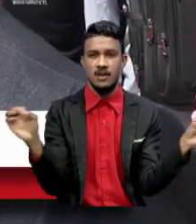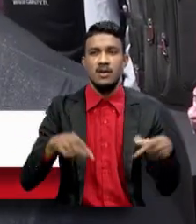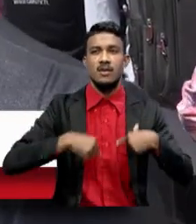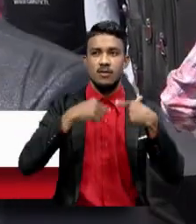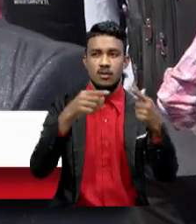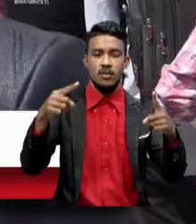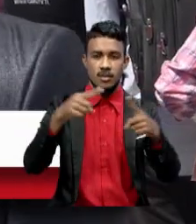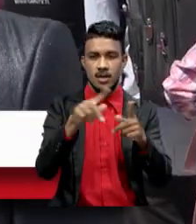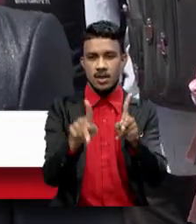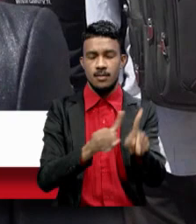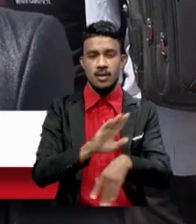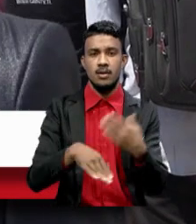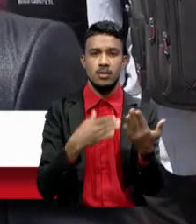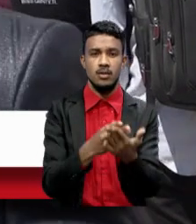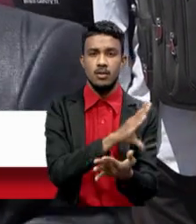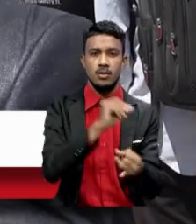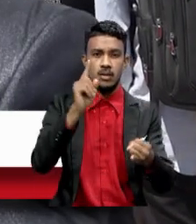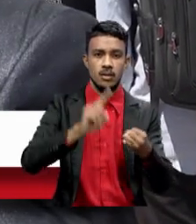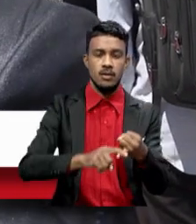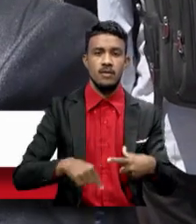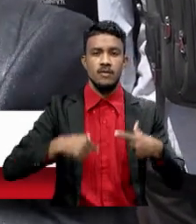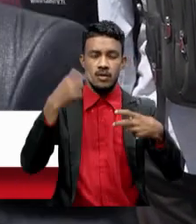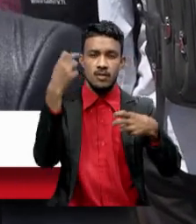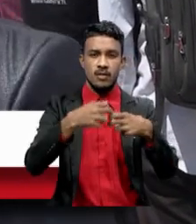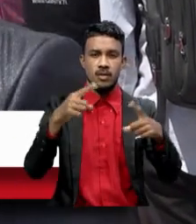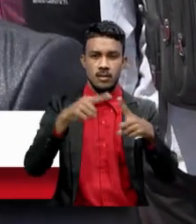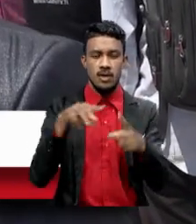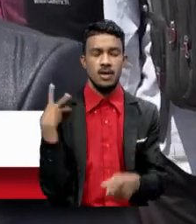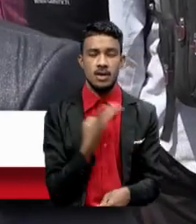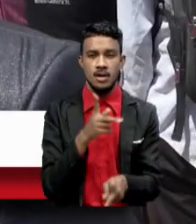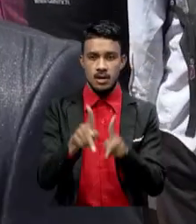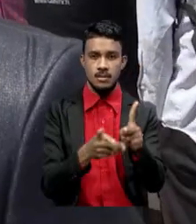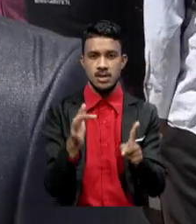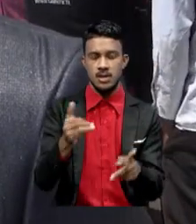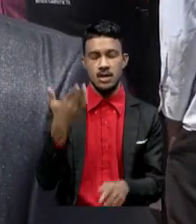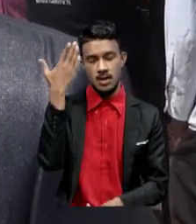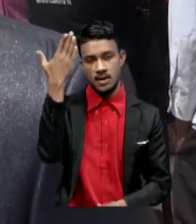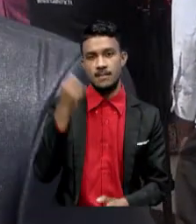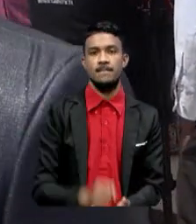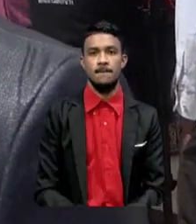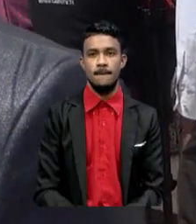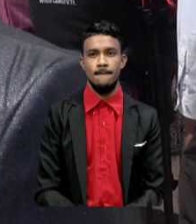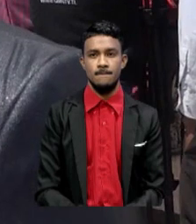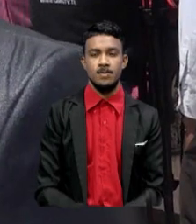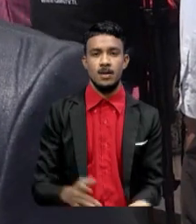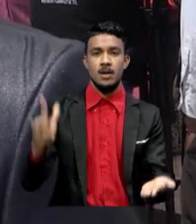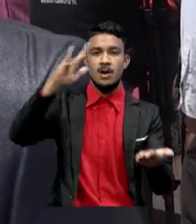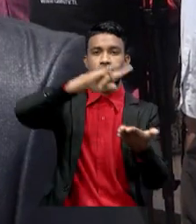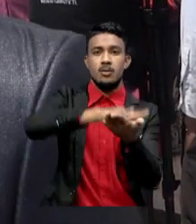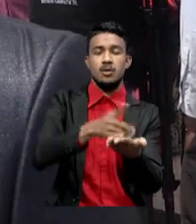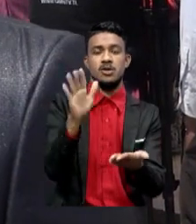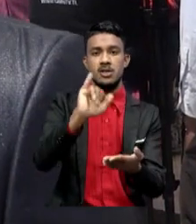dan sira. Então no fim prazer que tenha sido dan sira iha airport sira